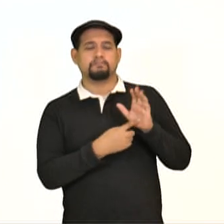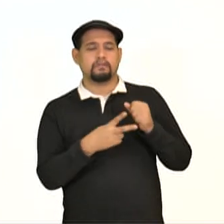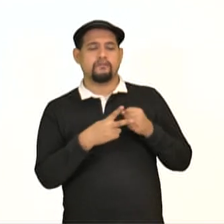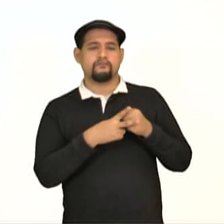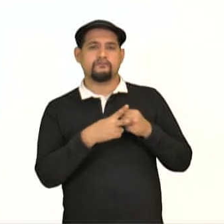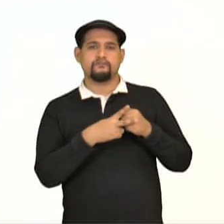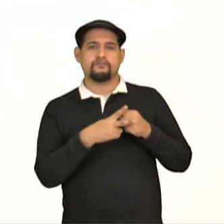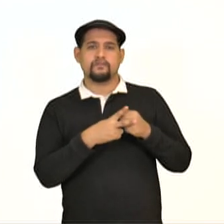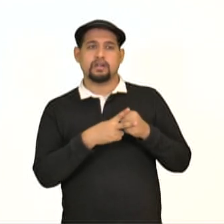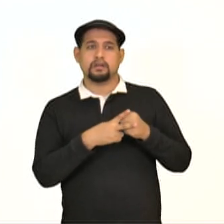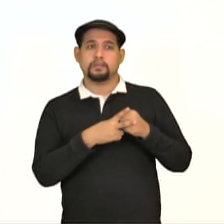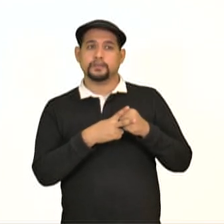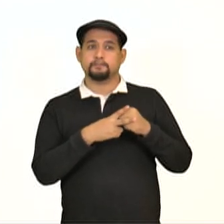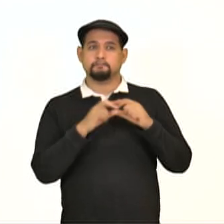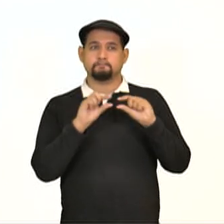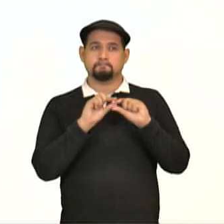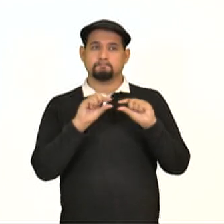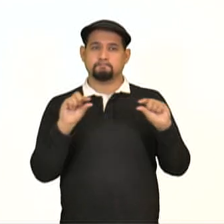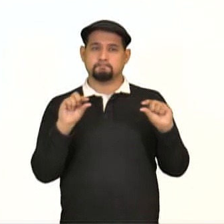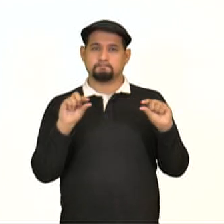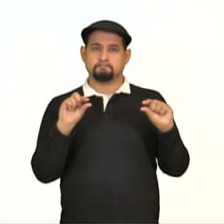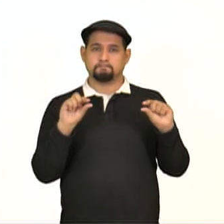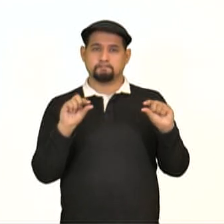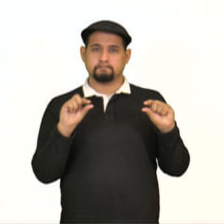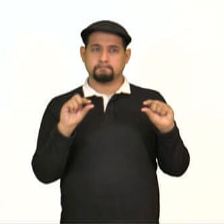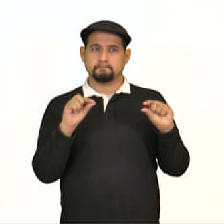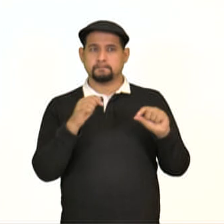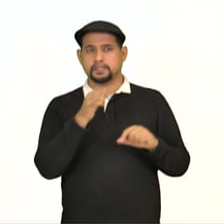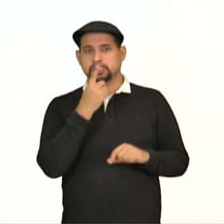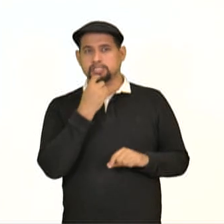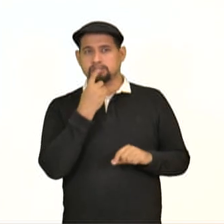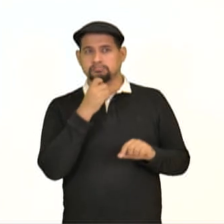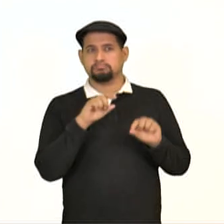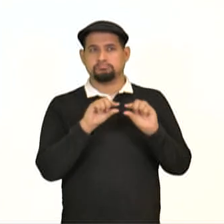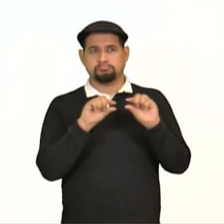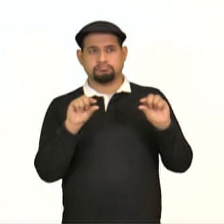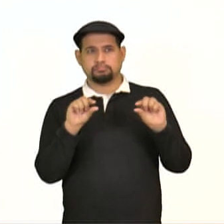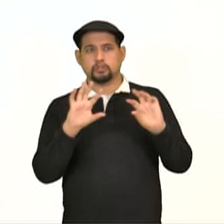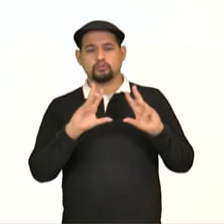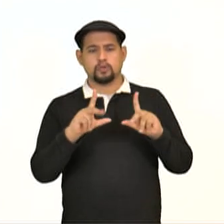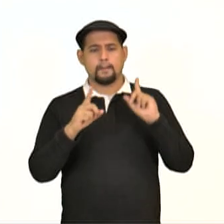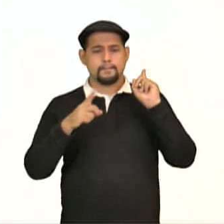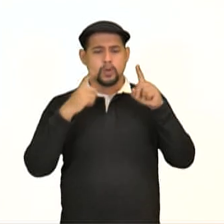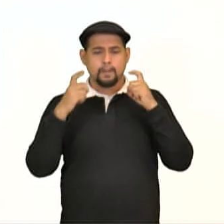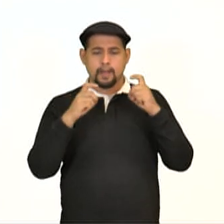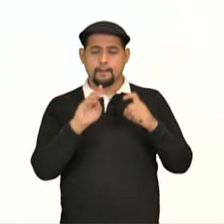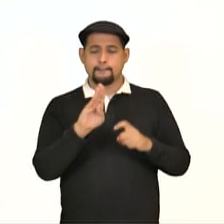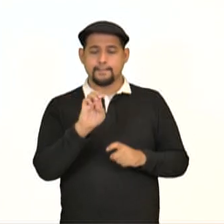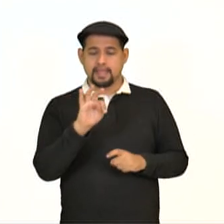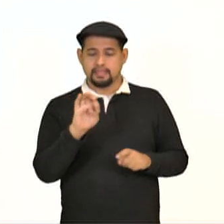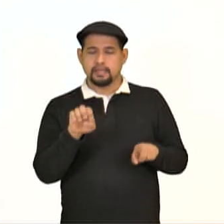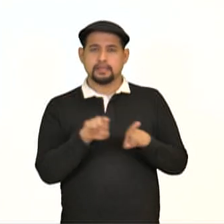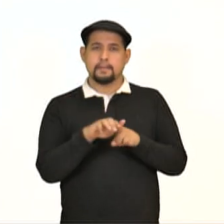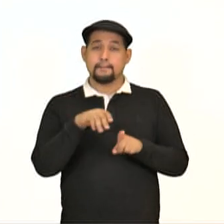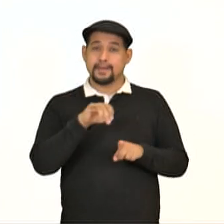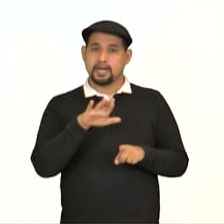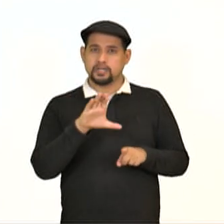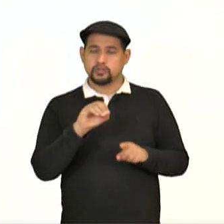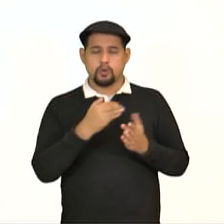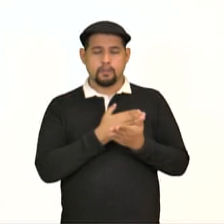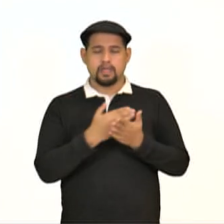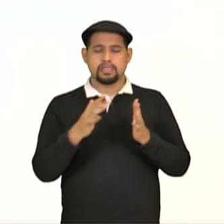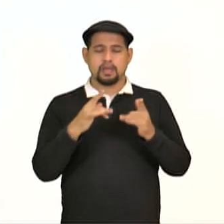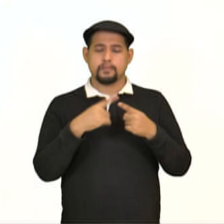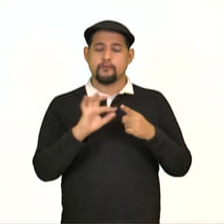verbos sublinhados? Todos ficaram preocupados quando Márcio e a Beth começaram a namorar, porque cedo ou